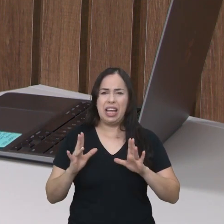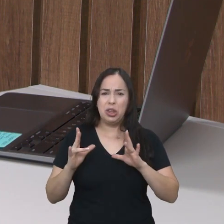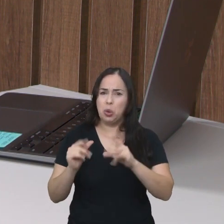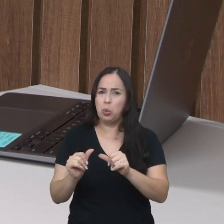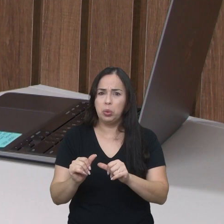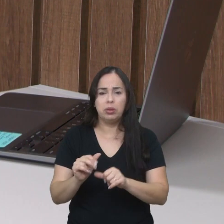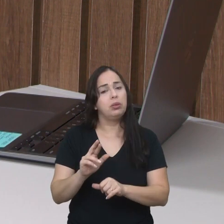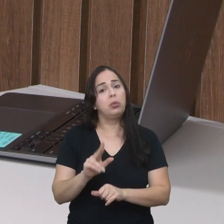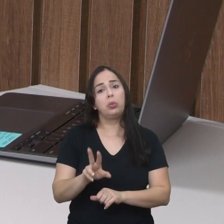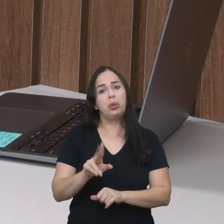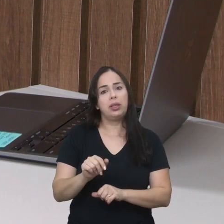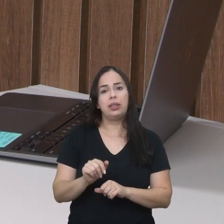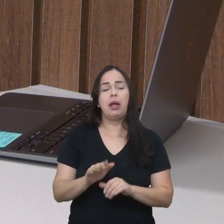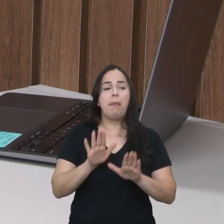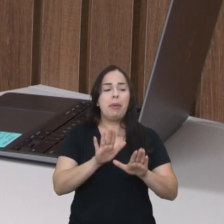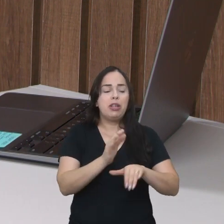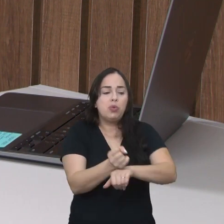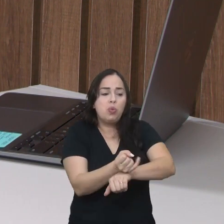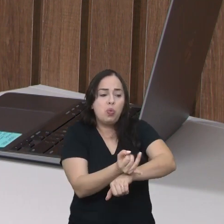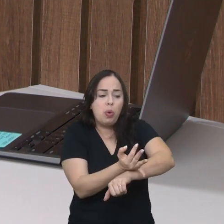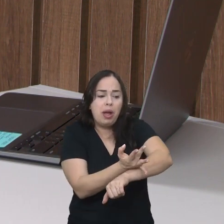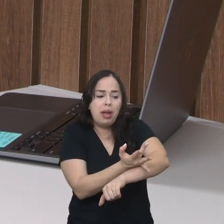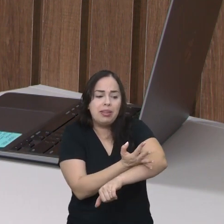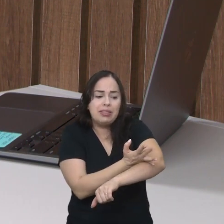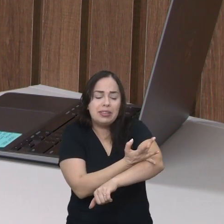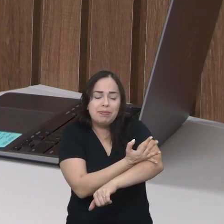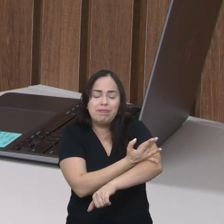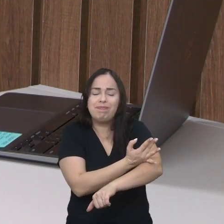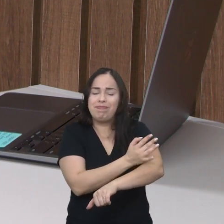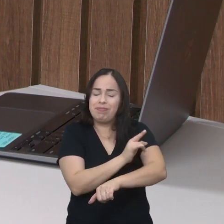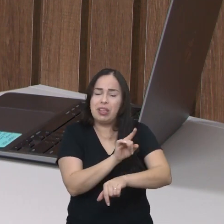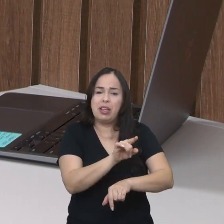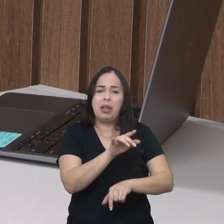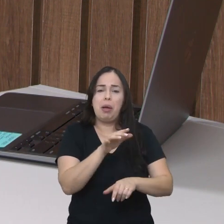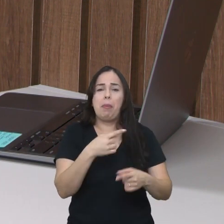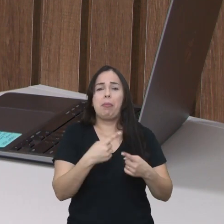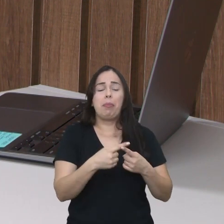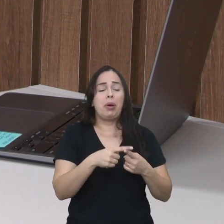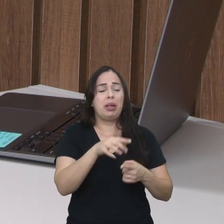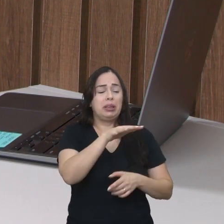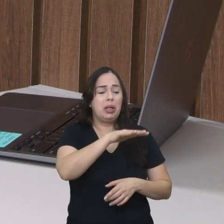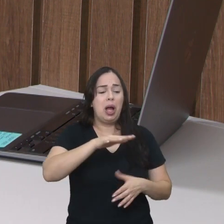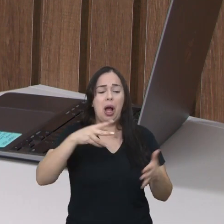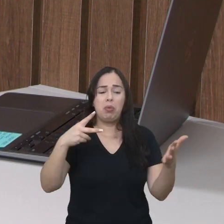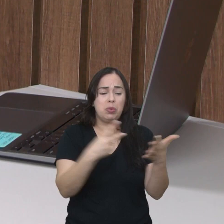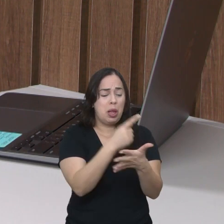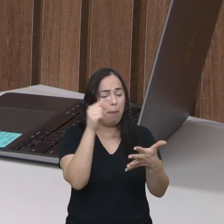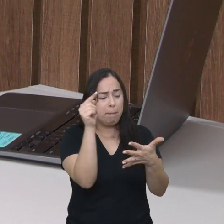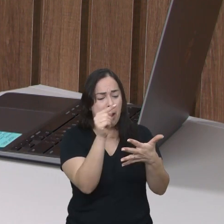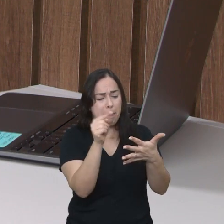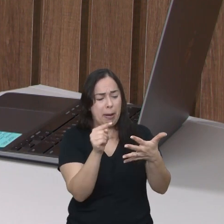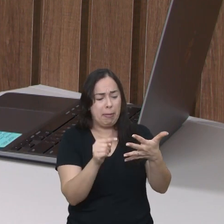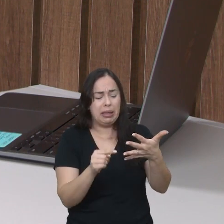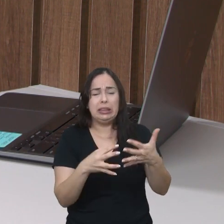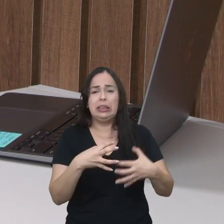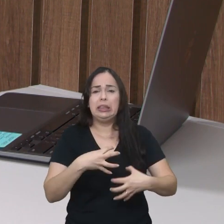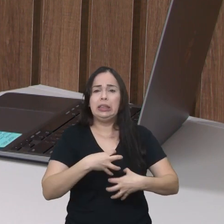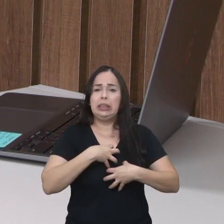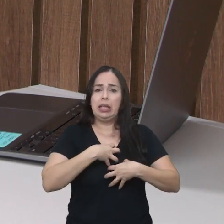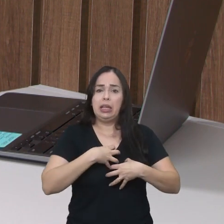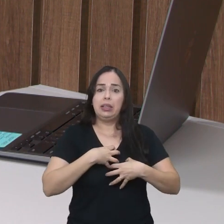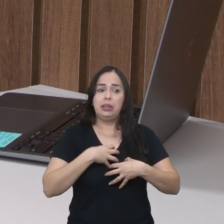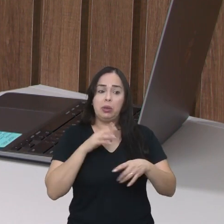Mas isso não é tudo digamos assim né Eu acho que o emocional no meio de todo esse turbilhão de coisas